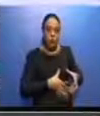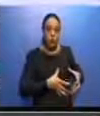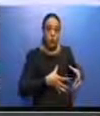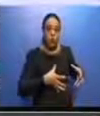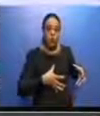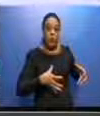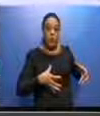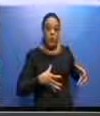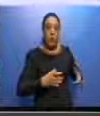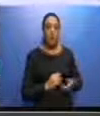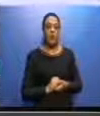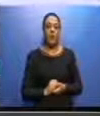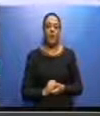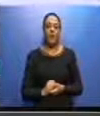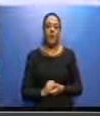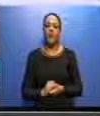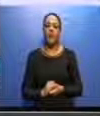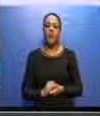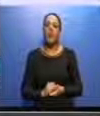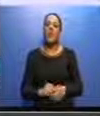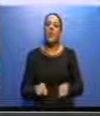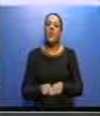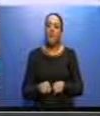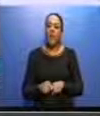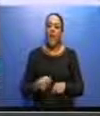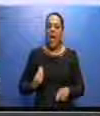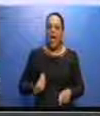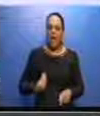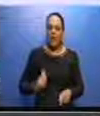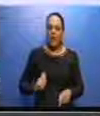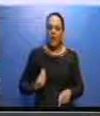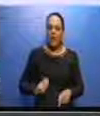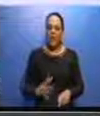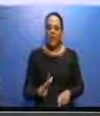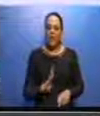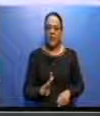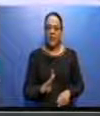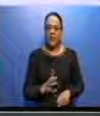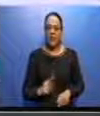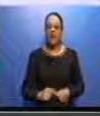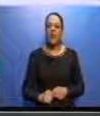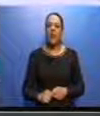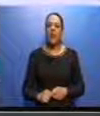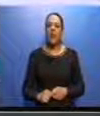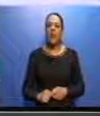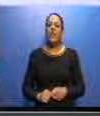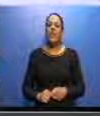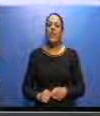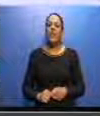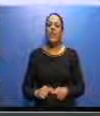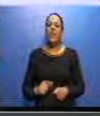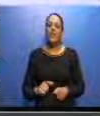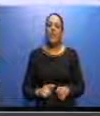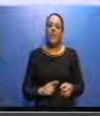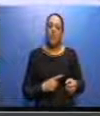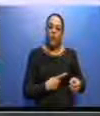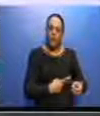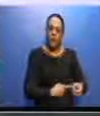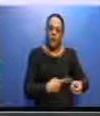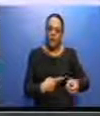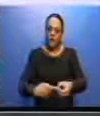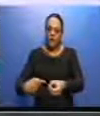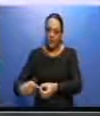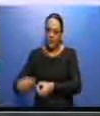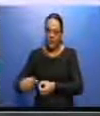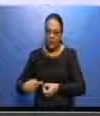esse é um fenômeno aí da vida urbana são as regiões metropolitanas nós temos aqui a definição o